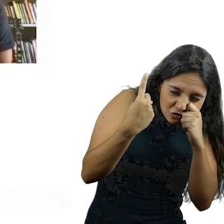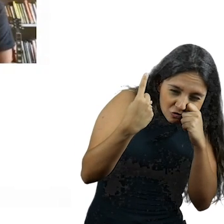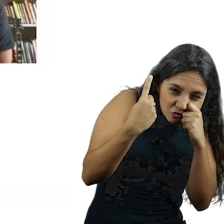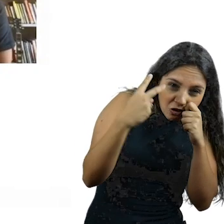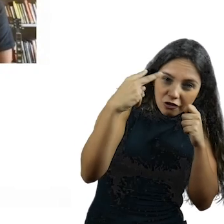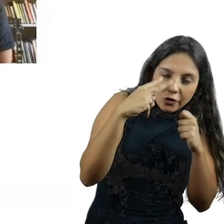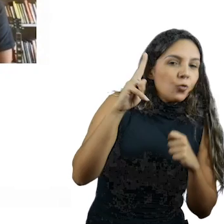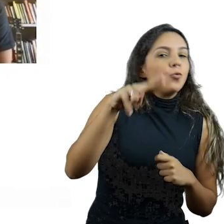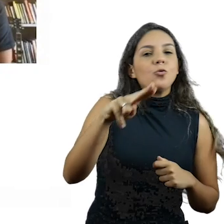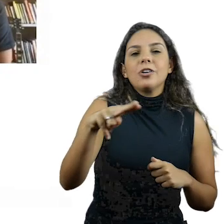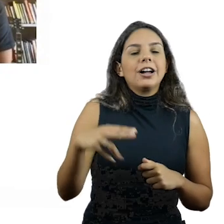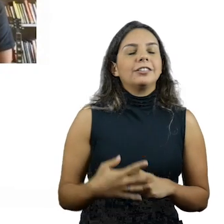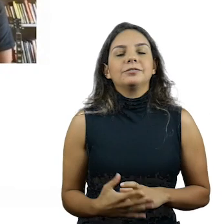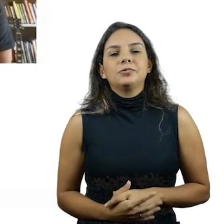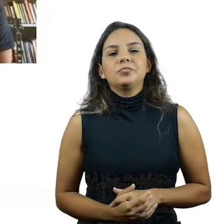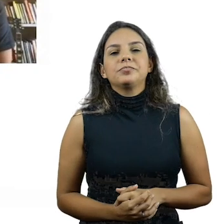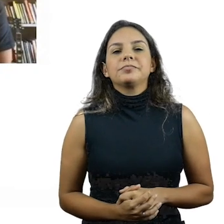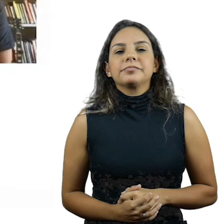chorar.